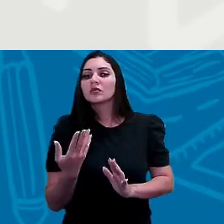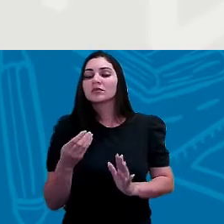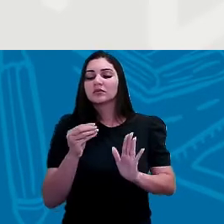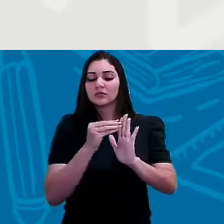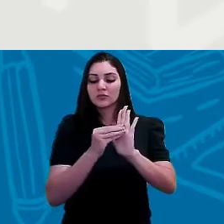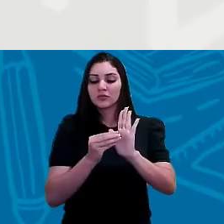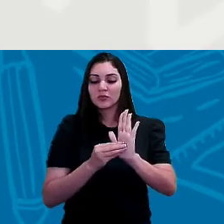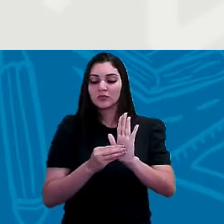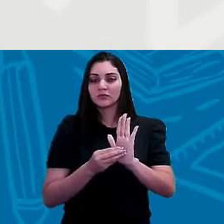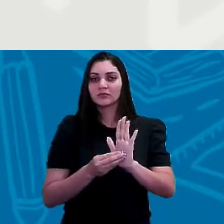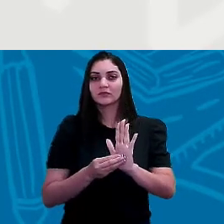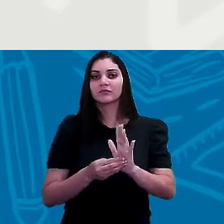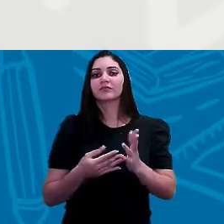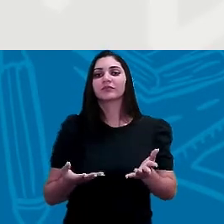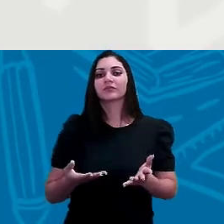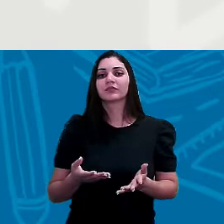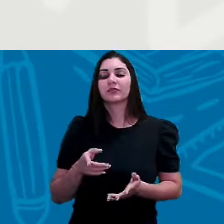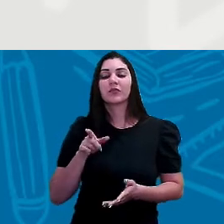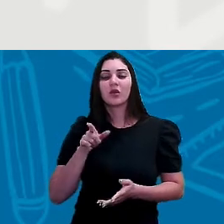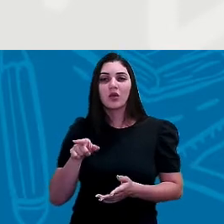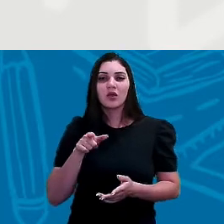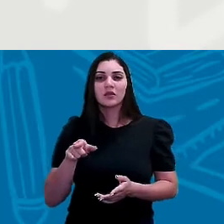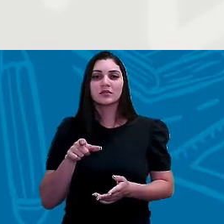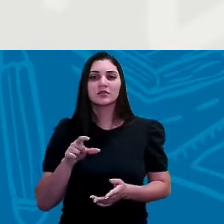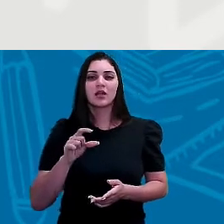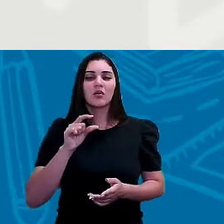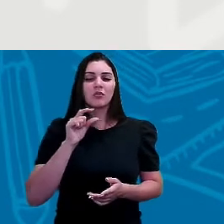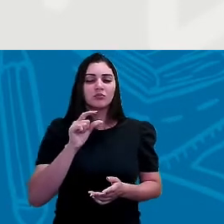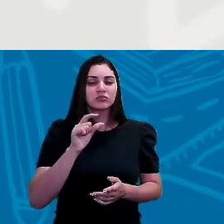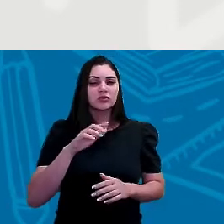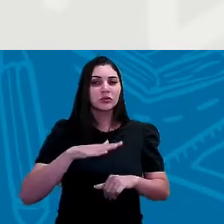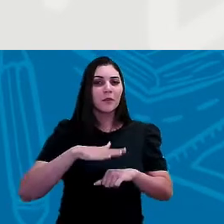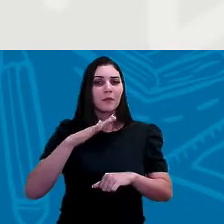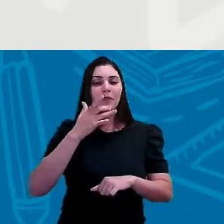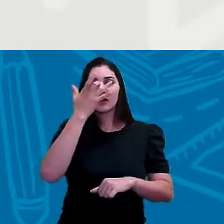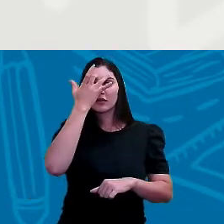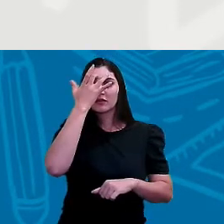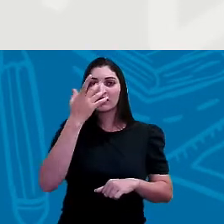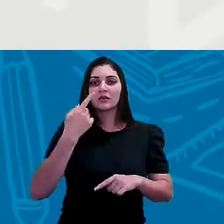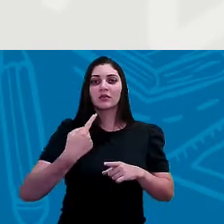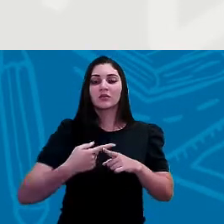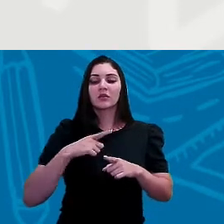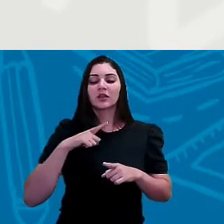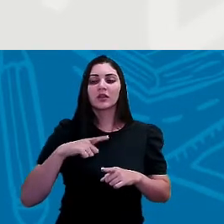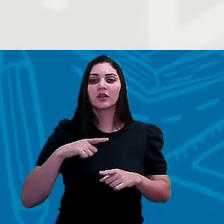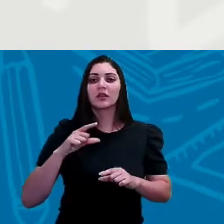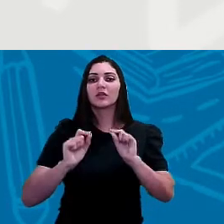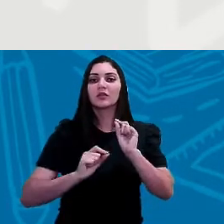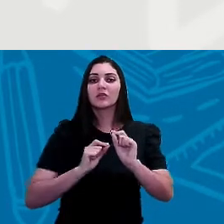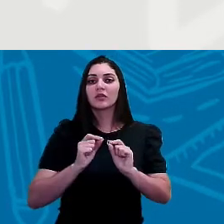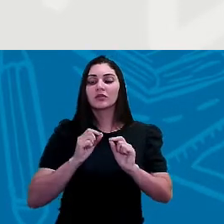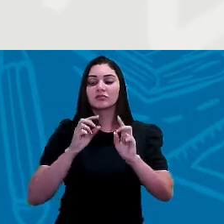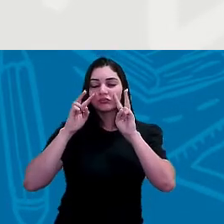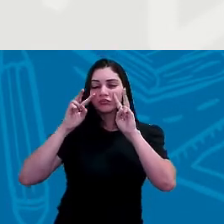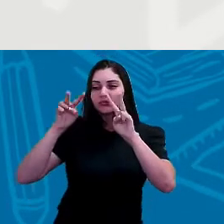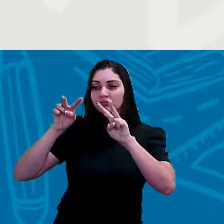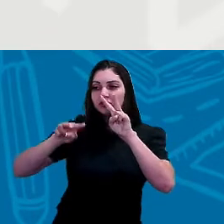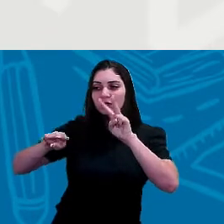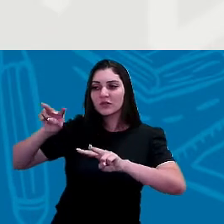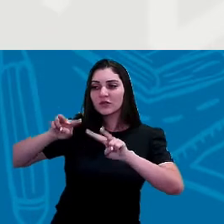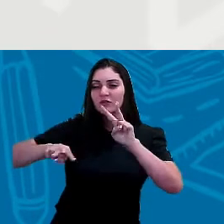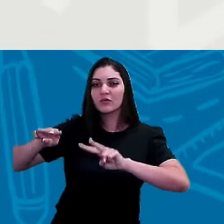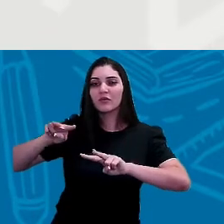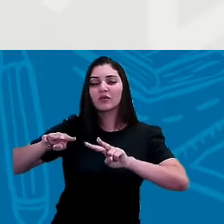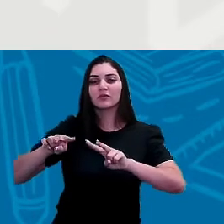Ó, essa já é um pouquinho mais fácil, porque ela também tem um recurso visual pra gente, tá